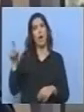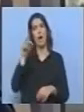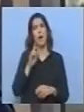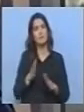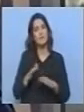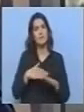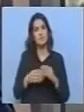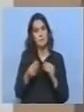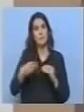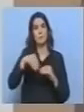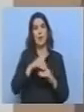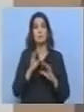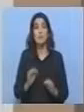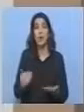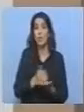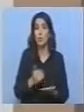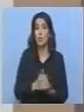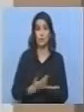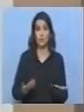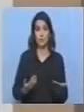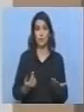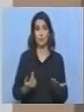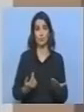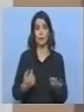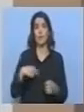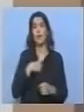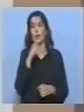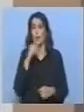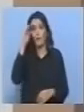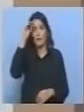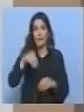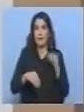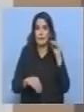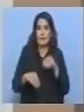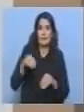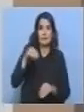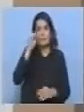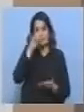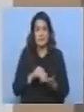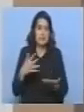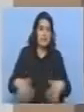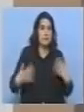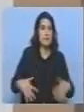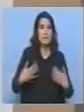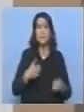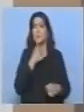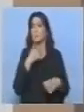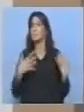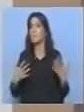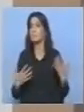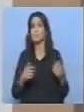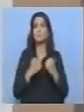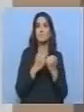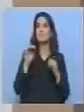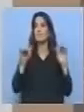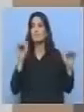e precisamos de recursos. Nós temos estado permanentemente a inventar, a reinventar a maneira como captamos recursos na cidade,